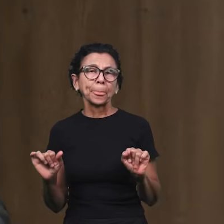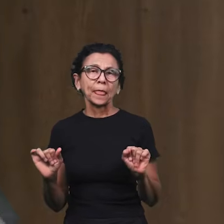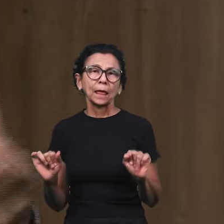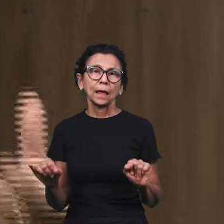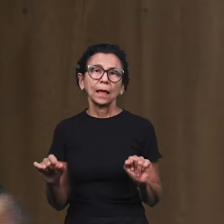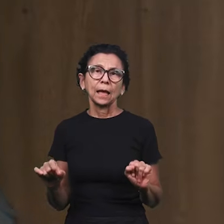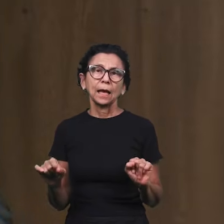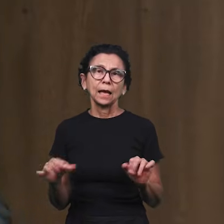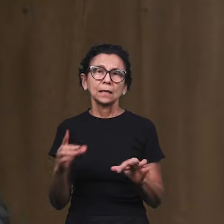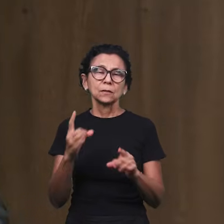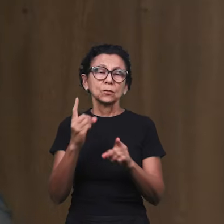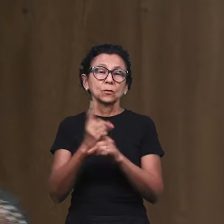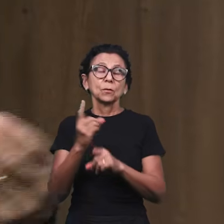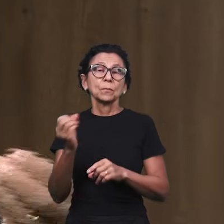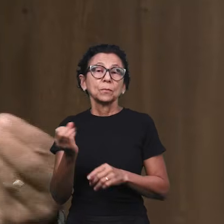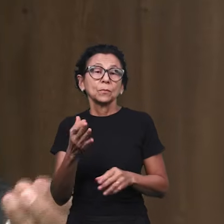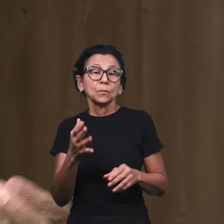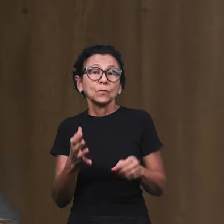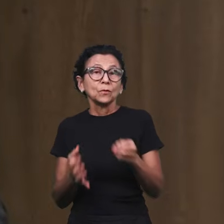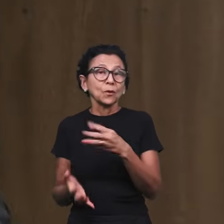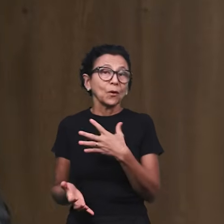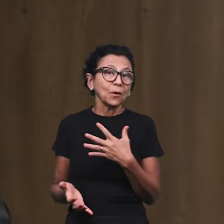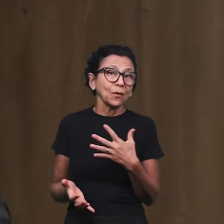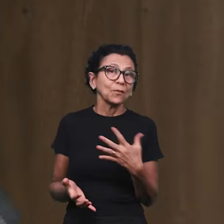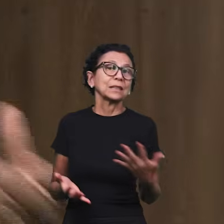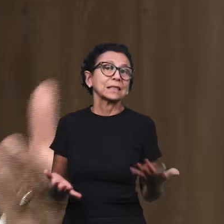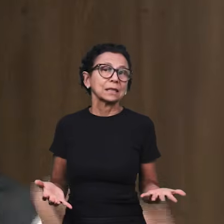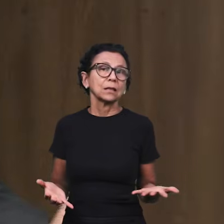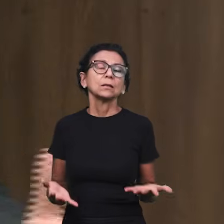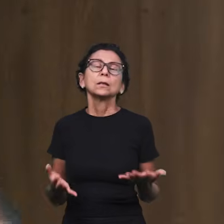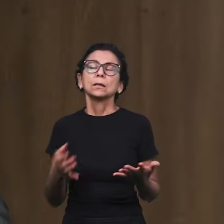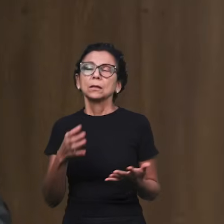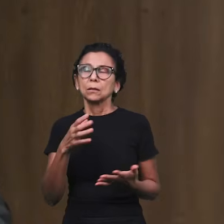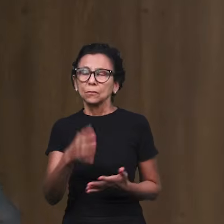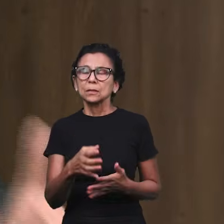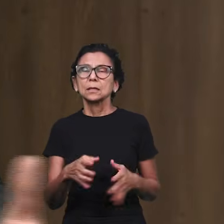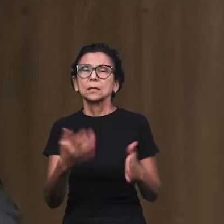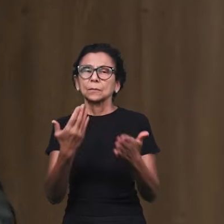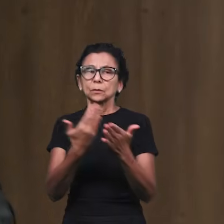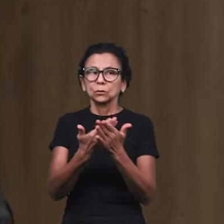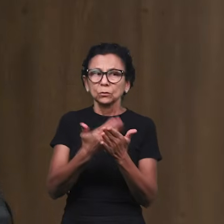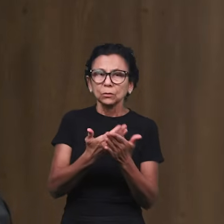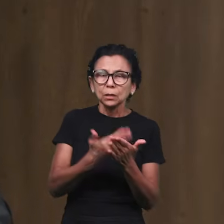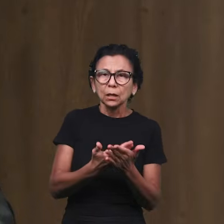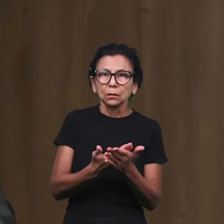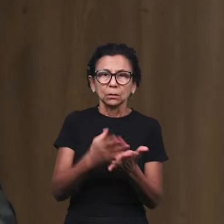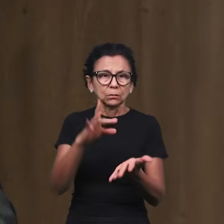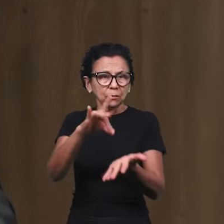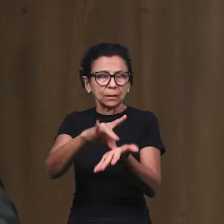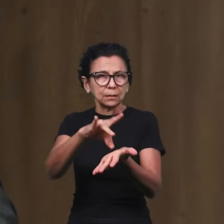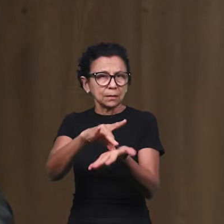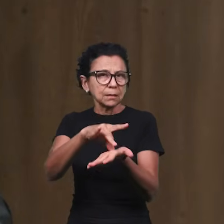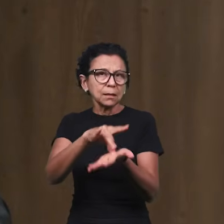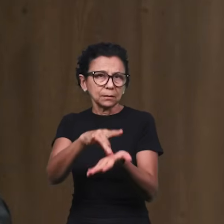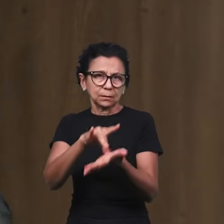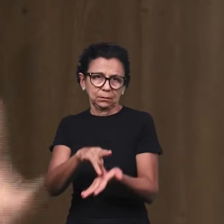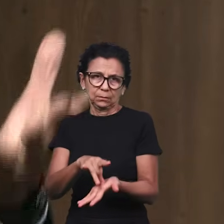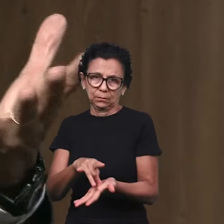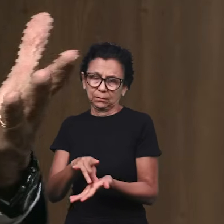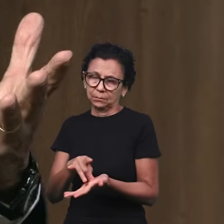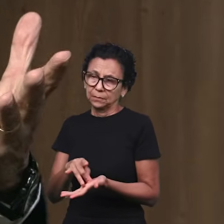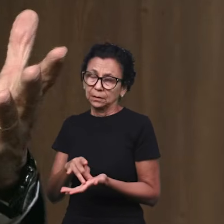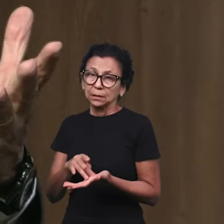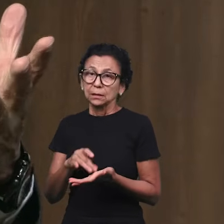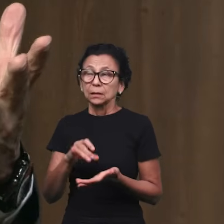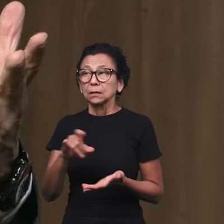as novas descobertas, você tem que estar sempre se reciclando em sua atividade. Então, você tem que ter essa disposição.